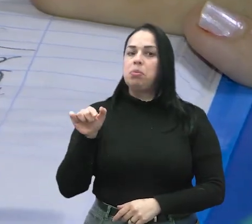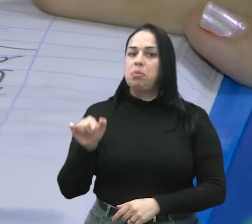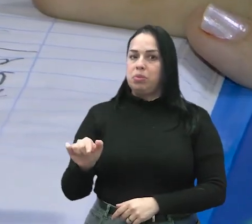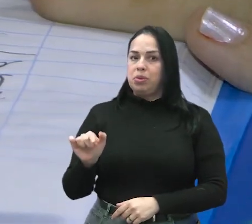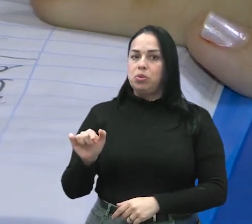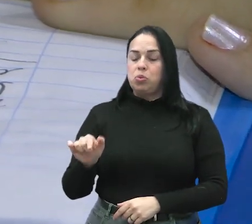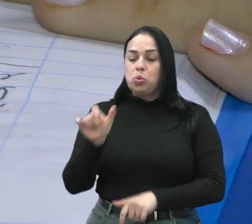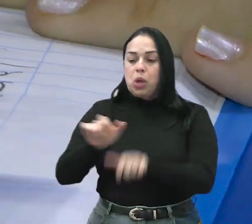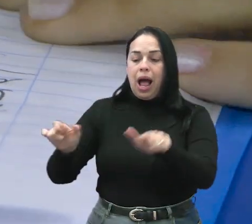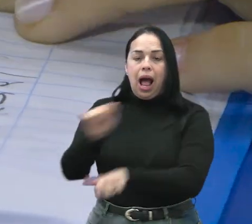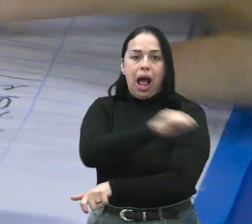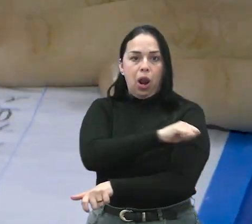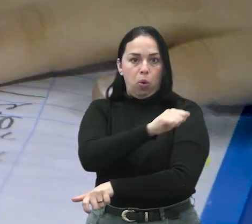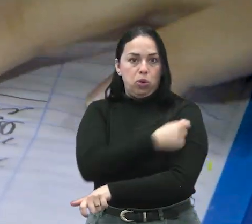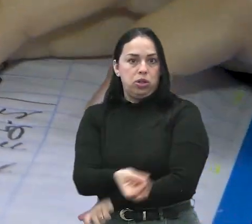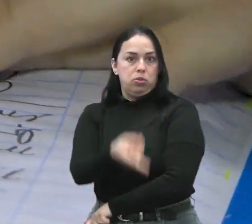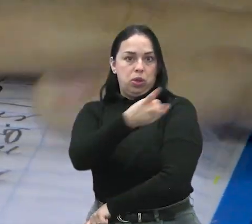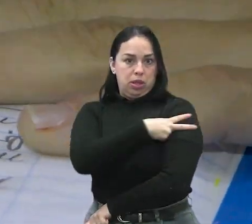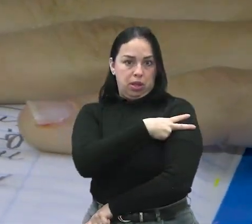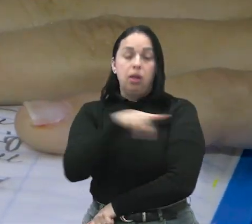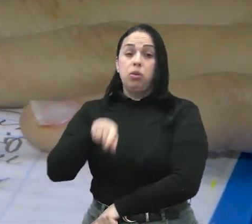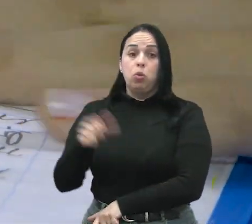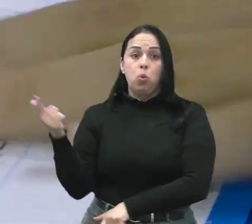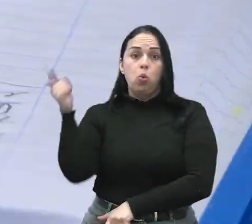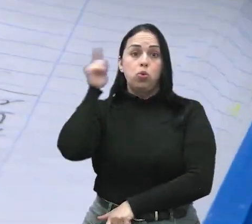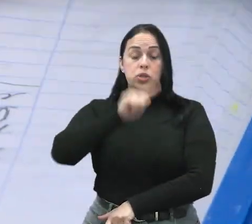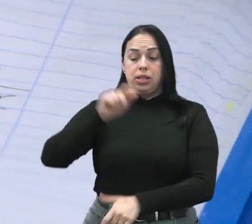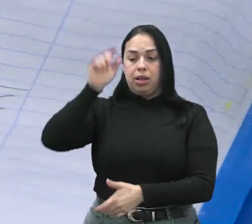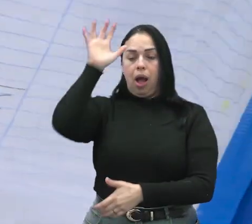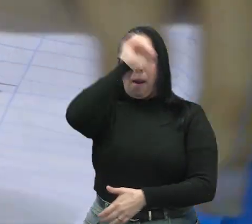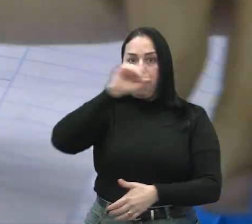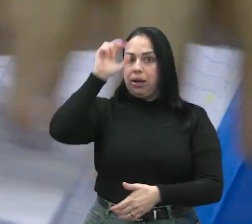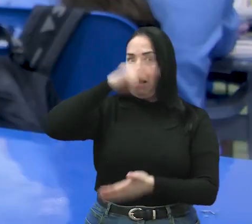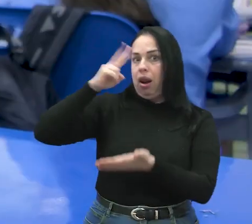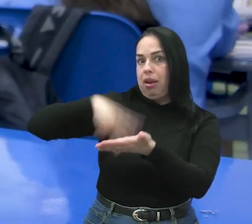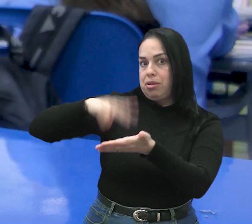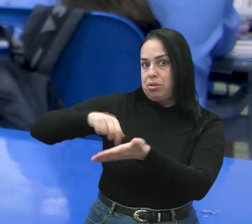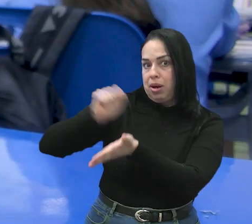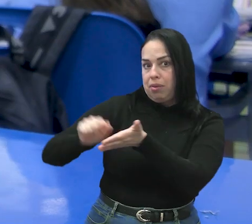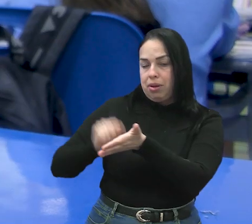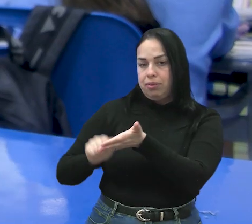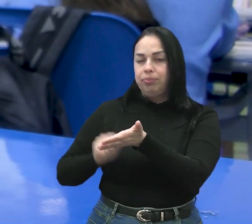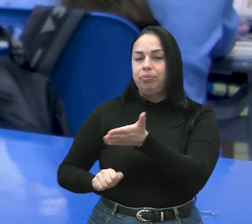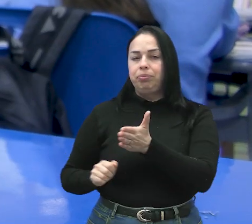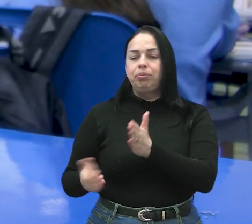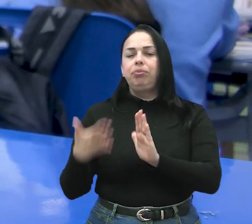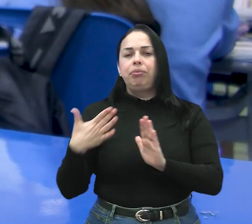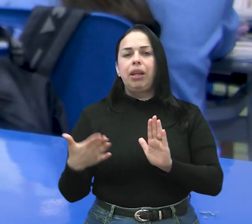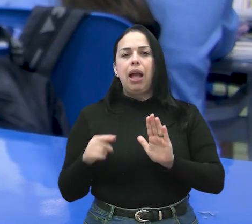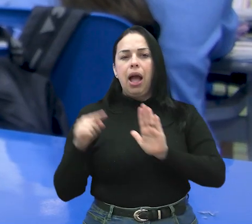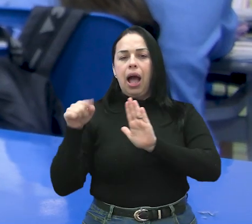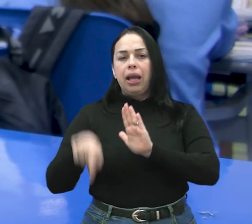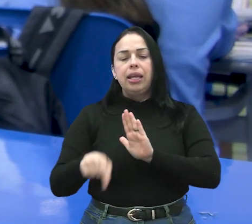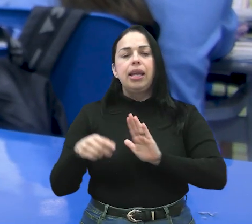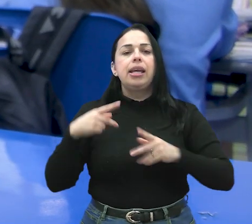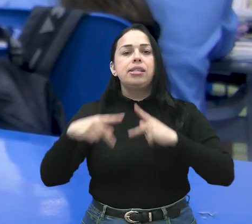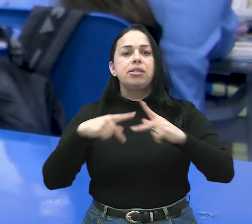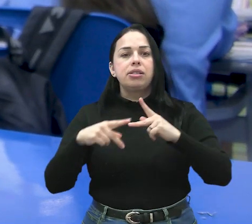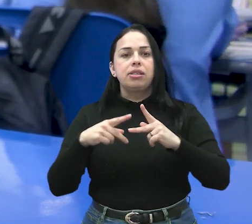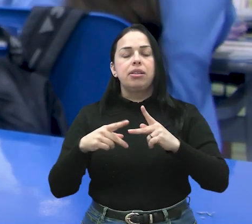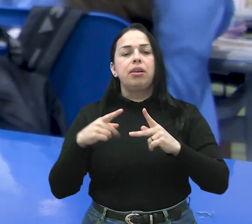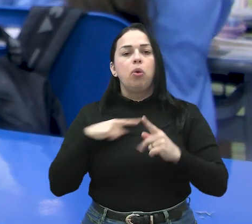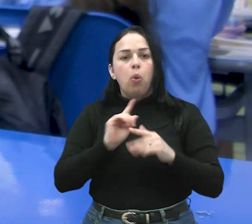64,7% dos alunos do segundo ano do ensino fundamental alfabetizados. A proposta inicial da nossa cidade era